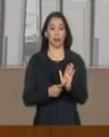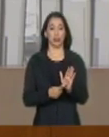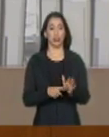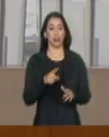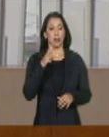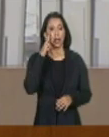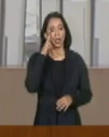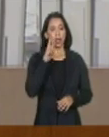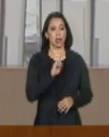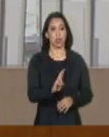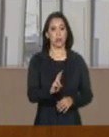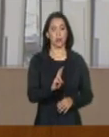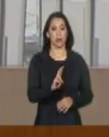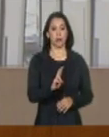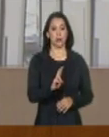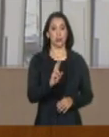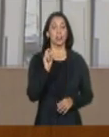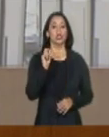Autoria.